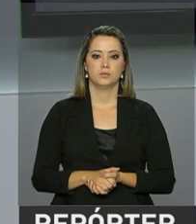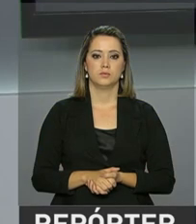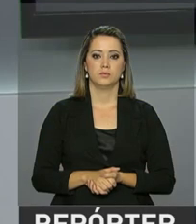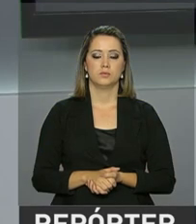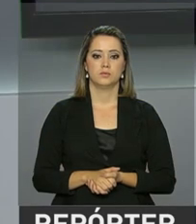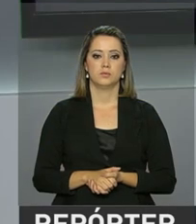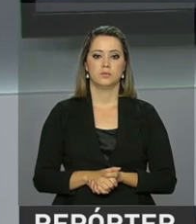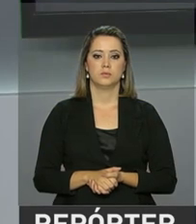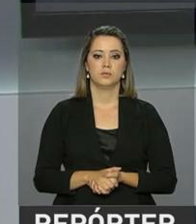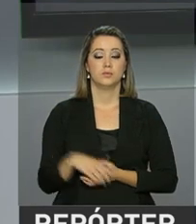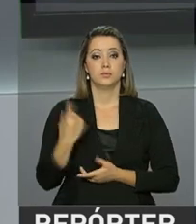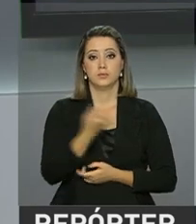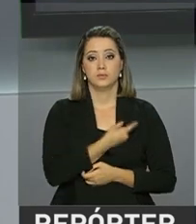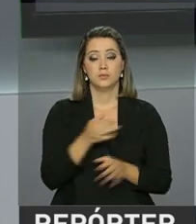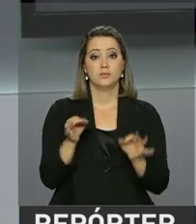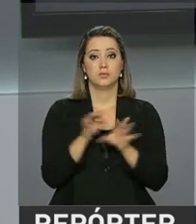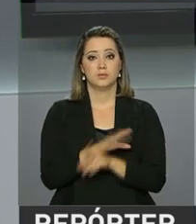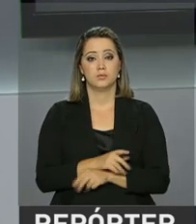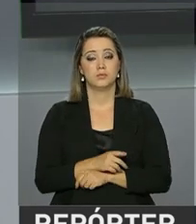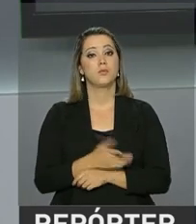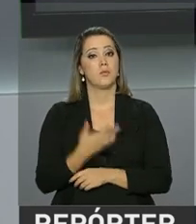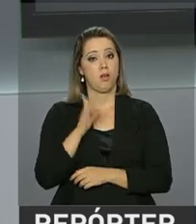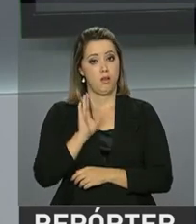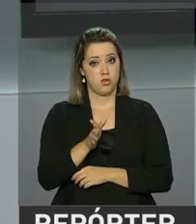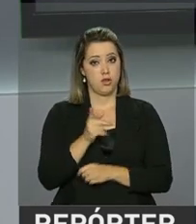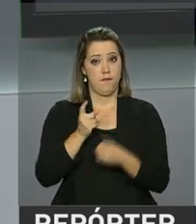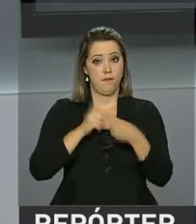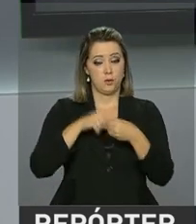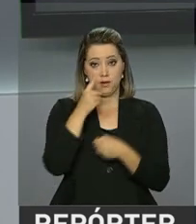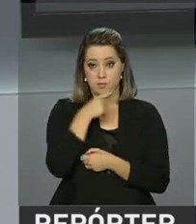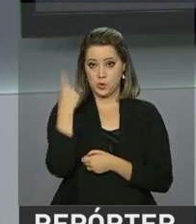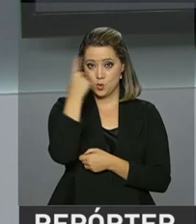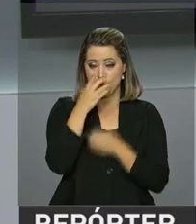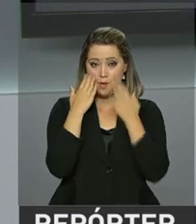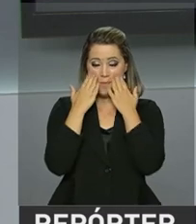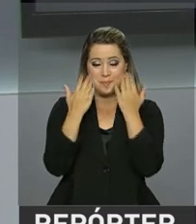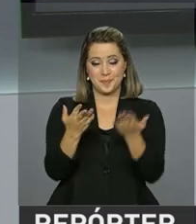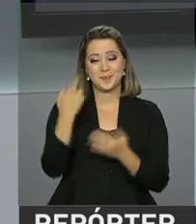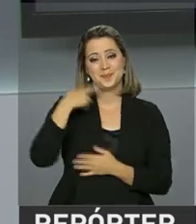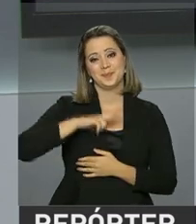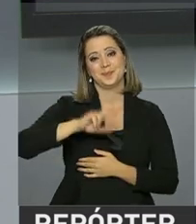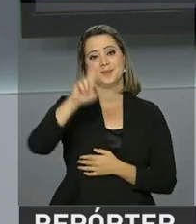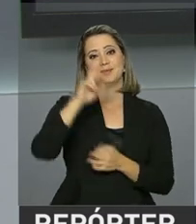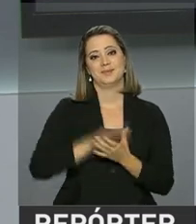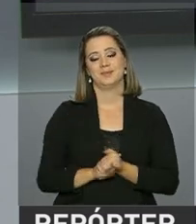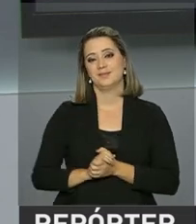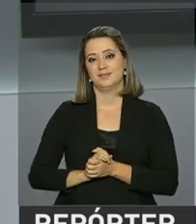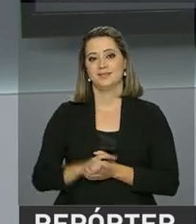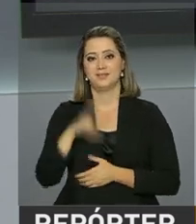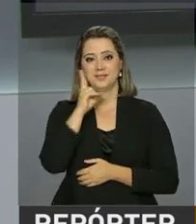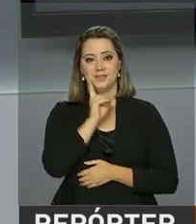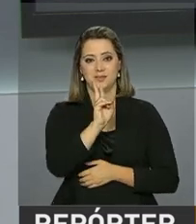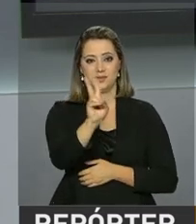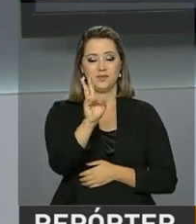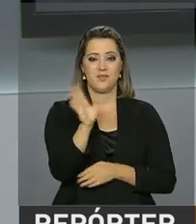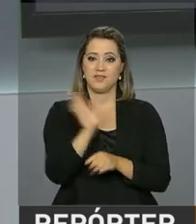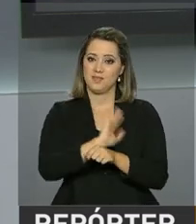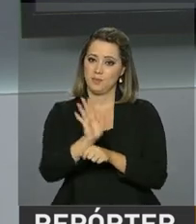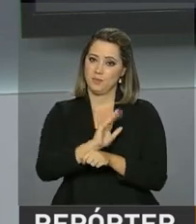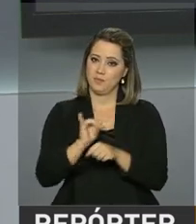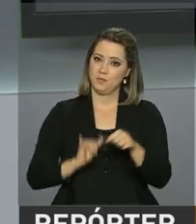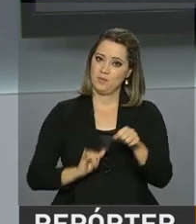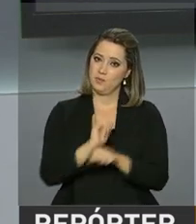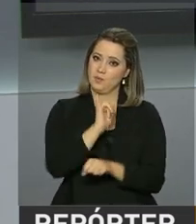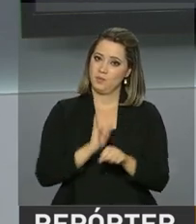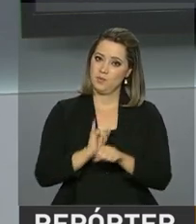gratuita nós ficamos por aqui e estaremos de volta em 1 hora na próxima edição do repórter NB BR você pode rever as